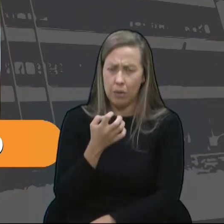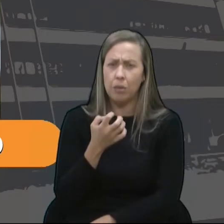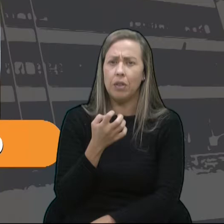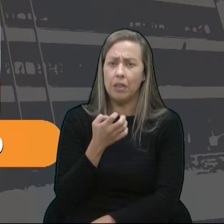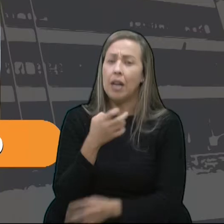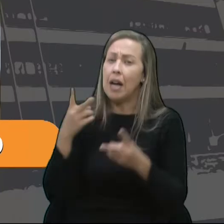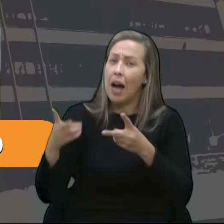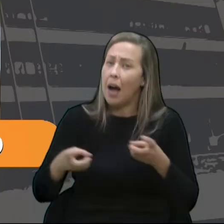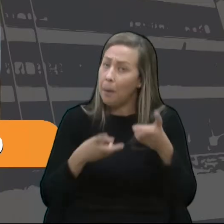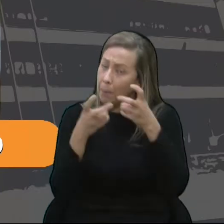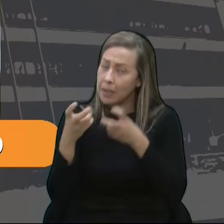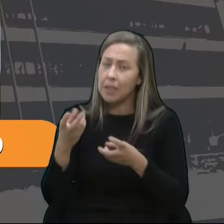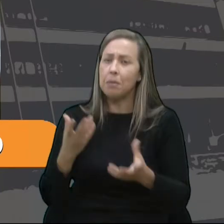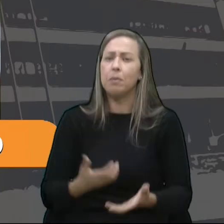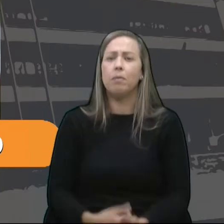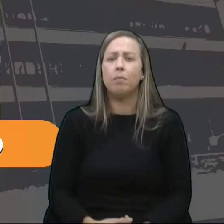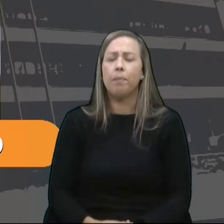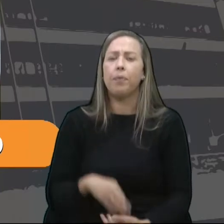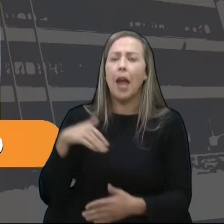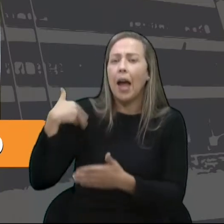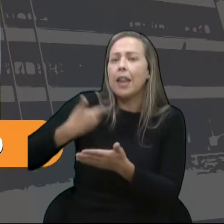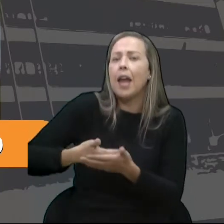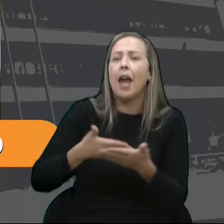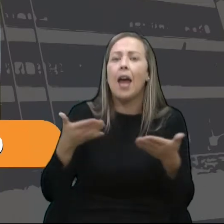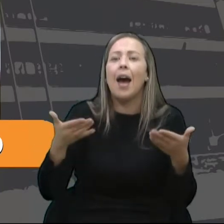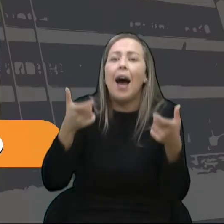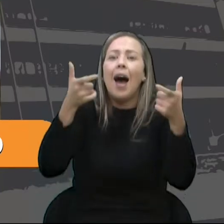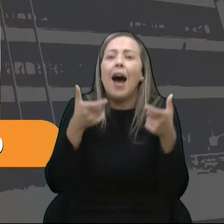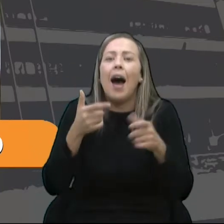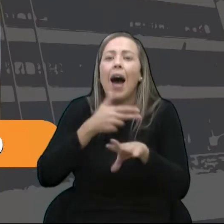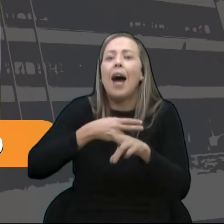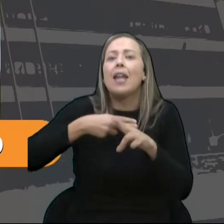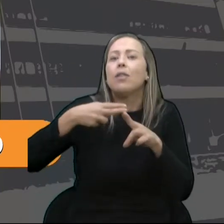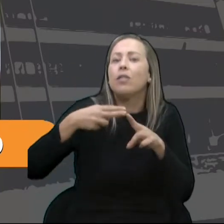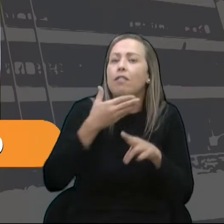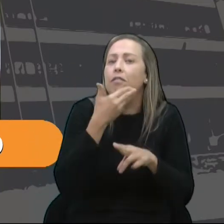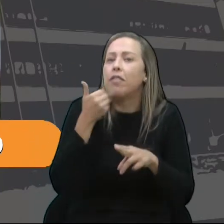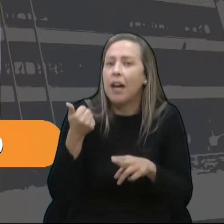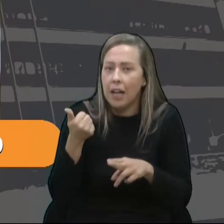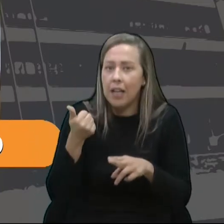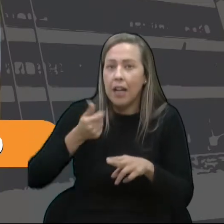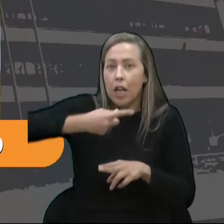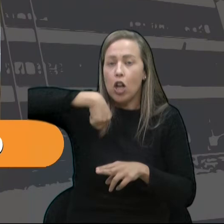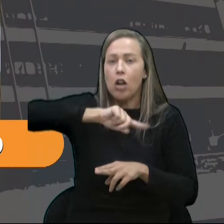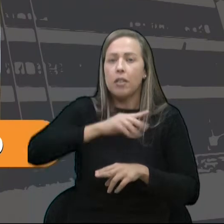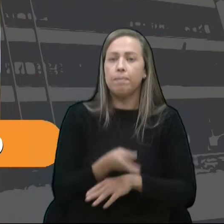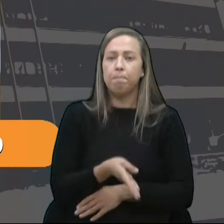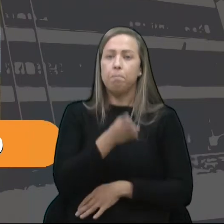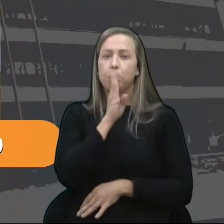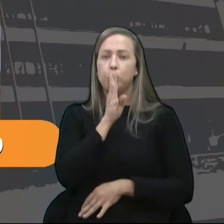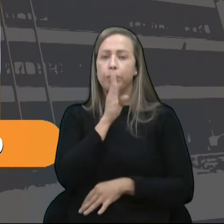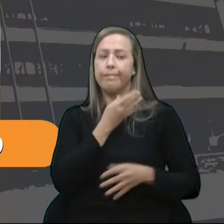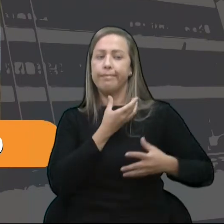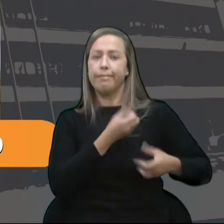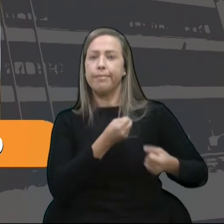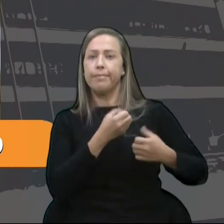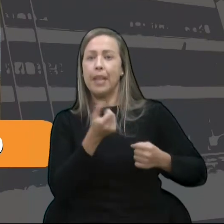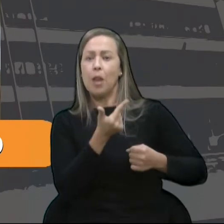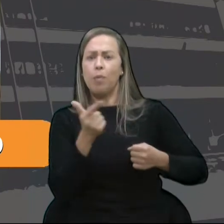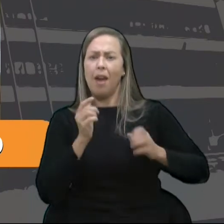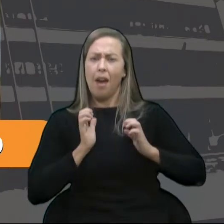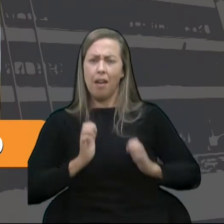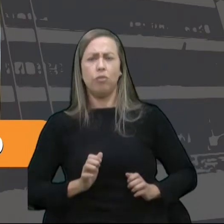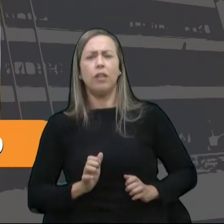considerar, né? Até onde vai a neutralidade e até onde vai a nossa omissão frente a questões que são antiéticas